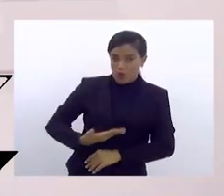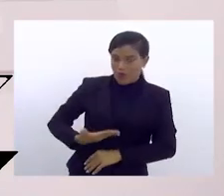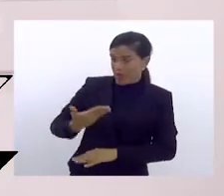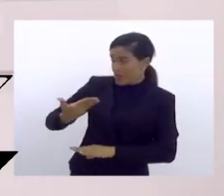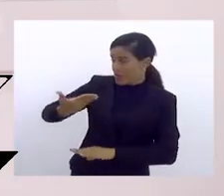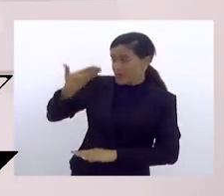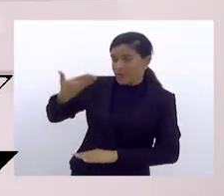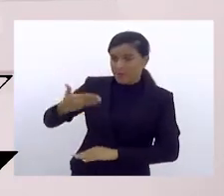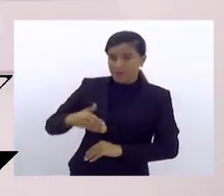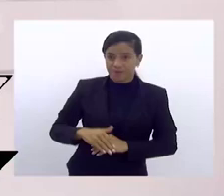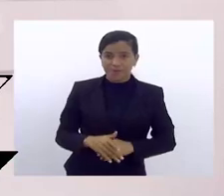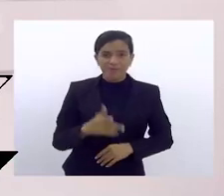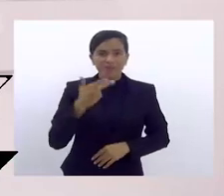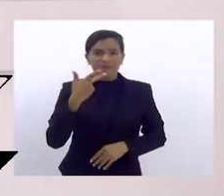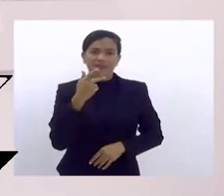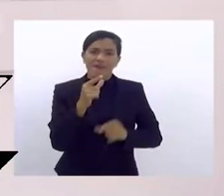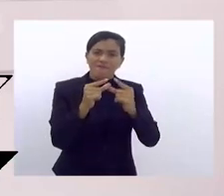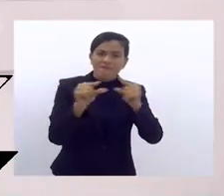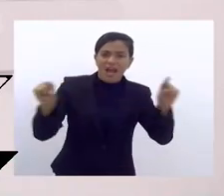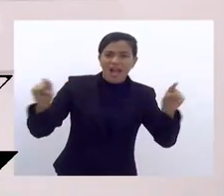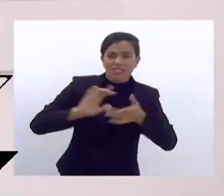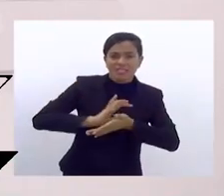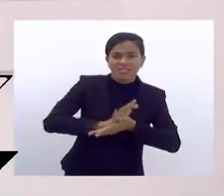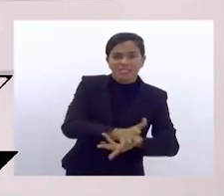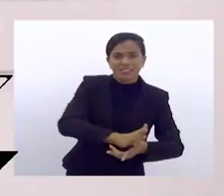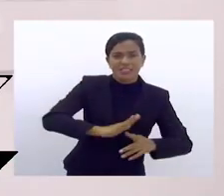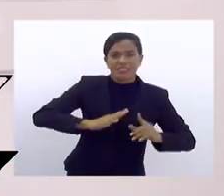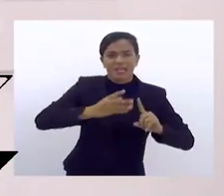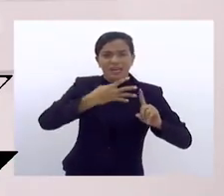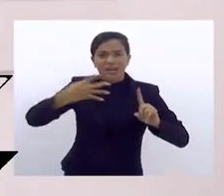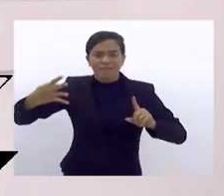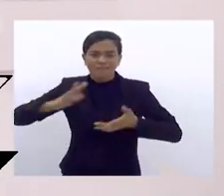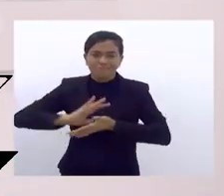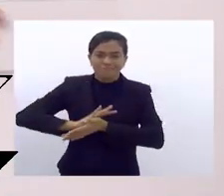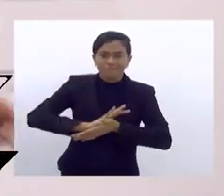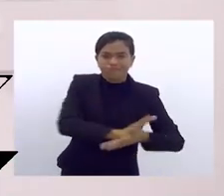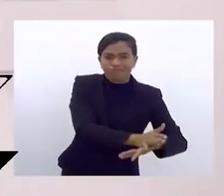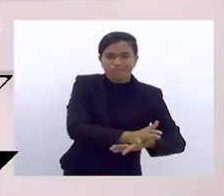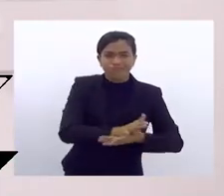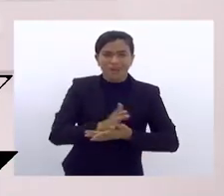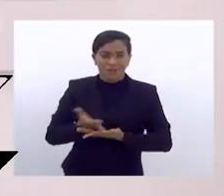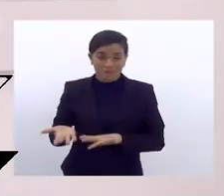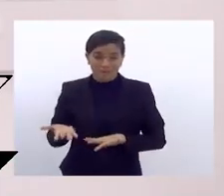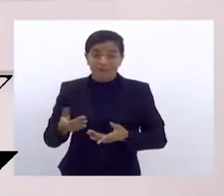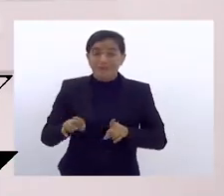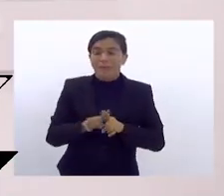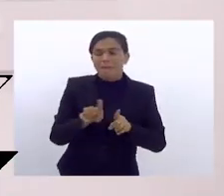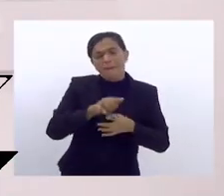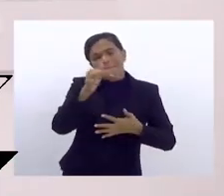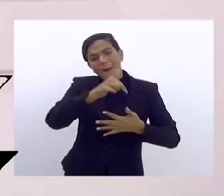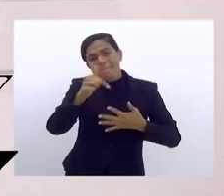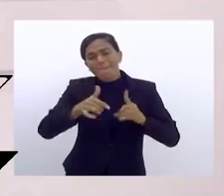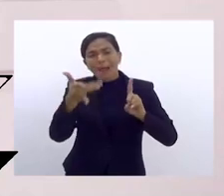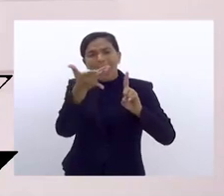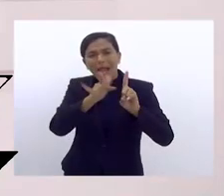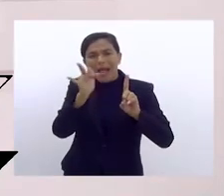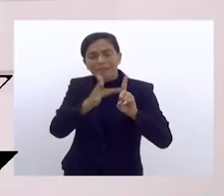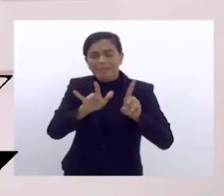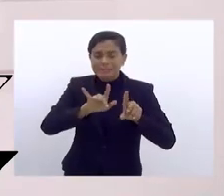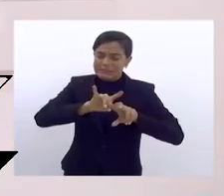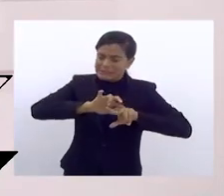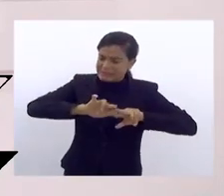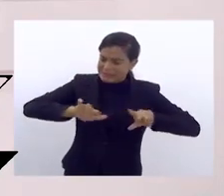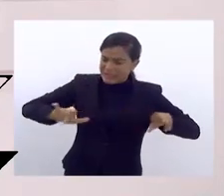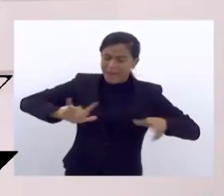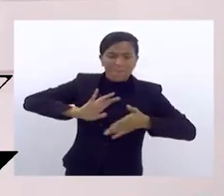citar falas racistas transfóbicas homofóbicas capacitistas e de quantos mais outros preconceitos houverem